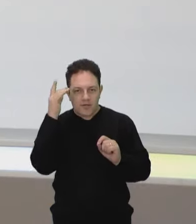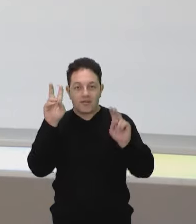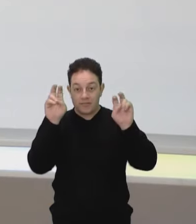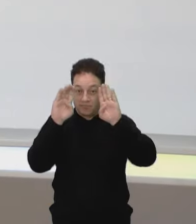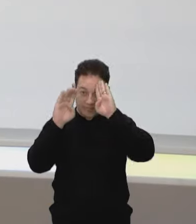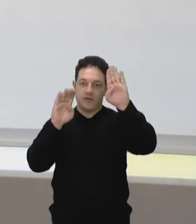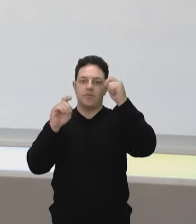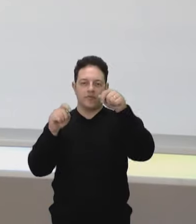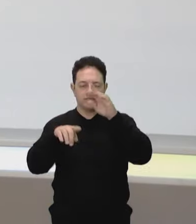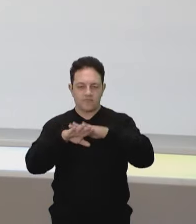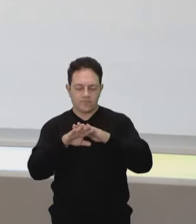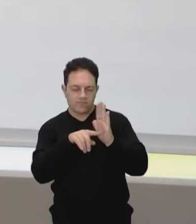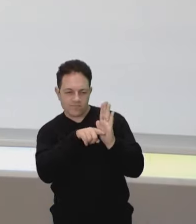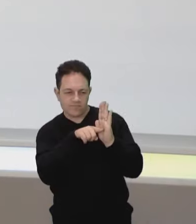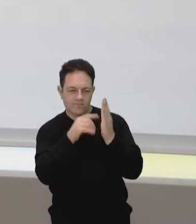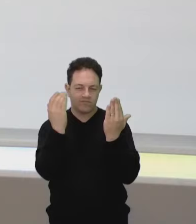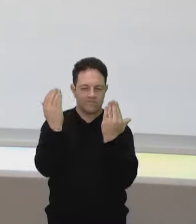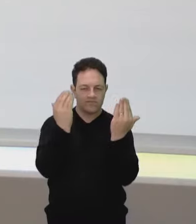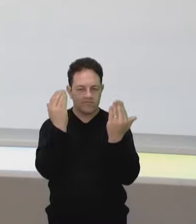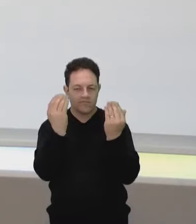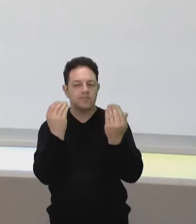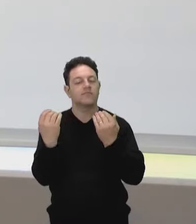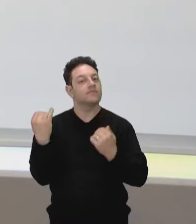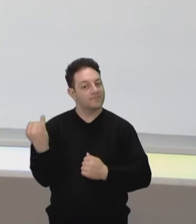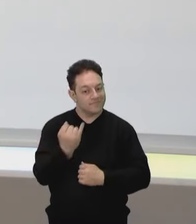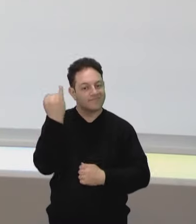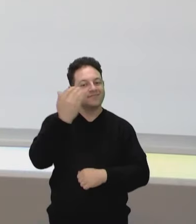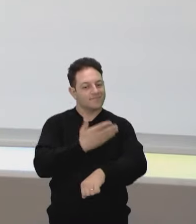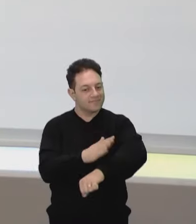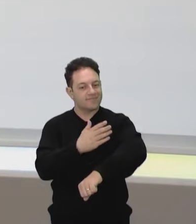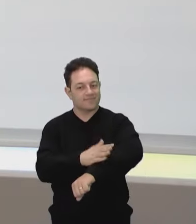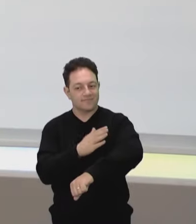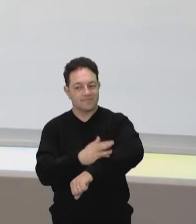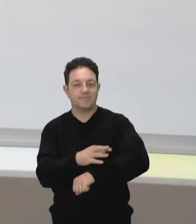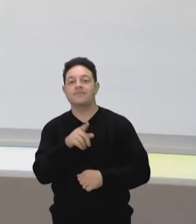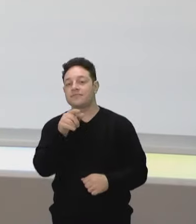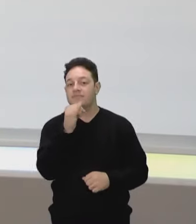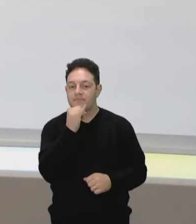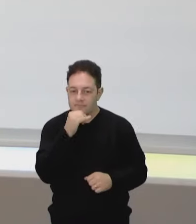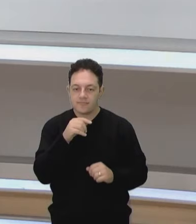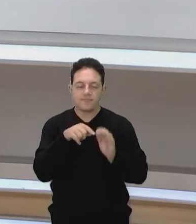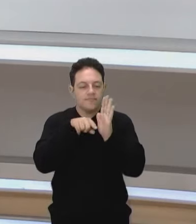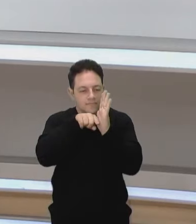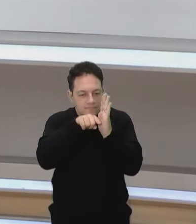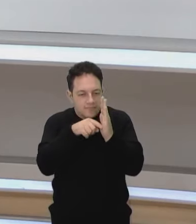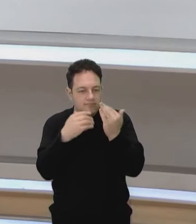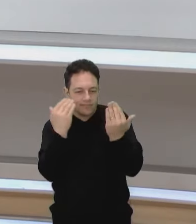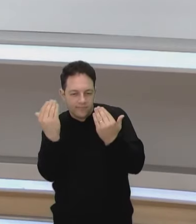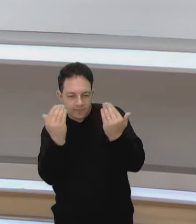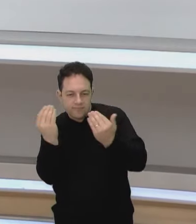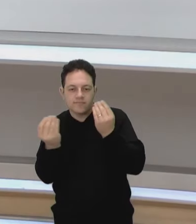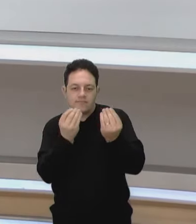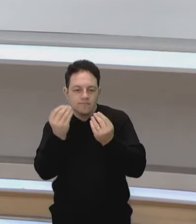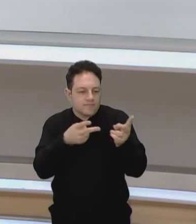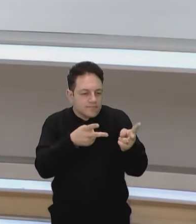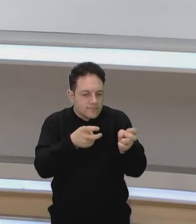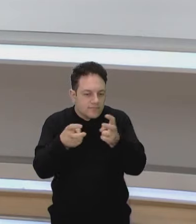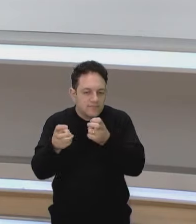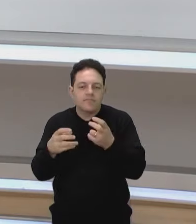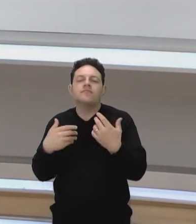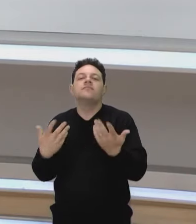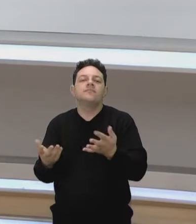na hora do aprendizado aí desse aprofundamento. Esse processo investigativo, observe e registre os